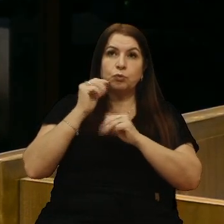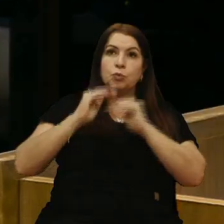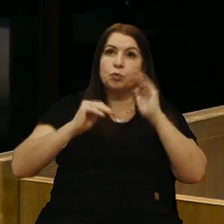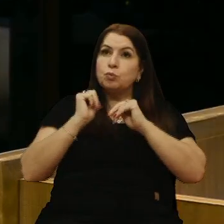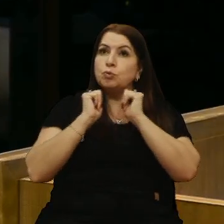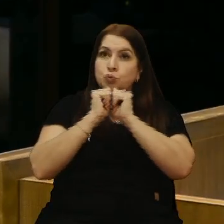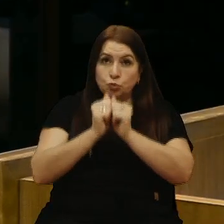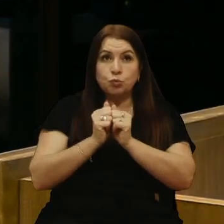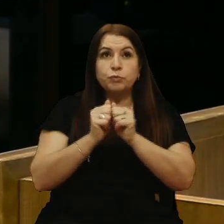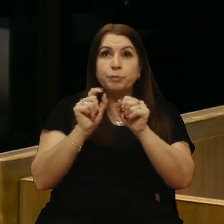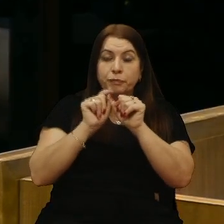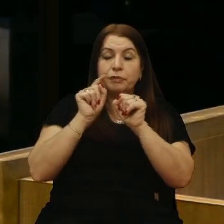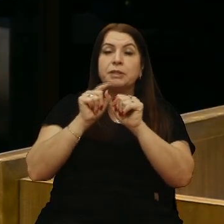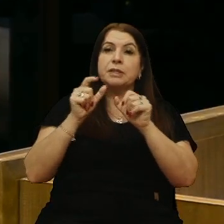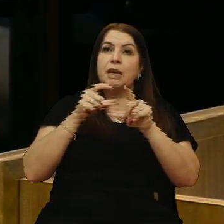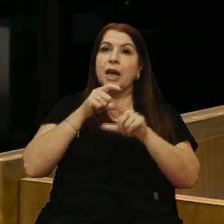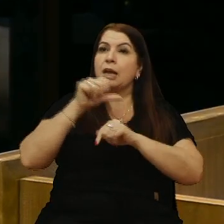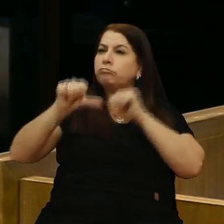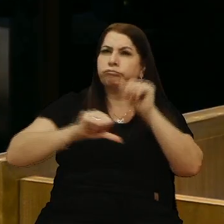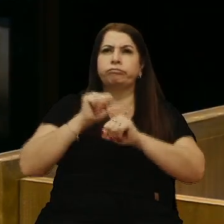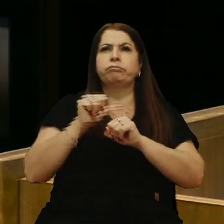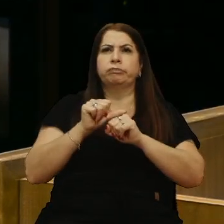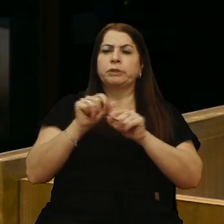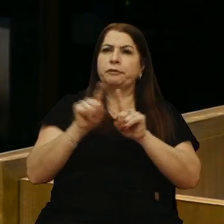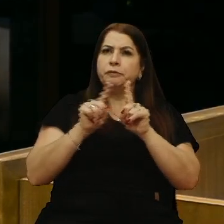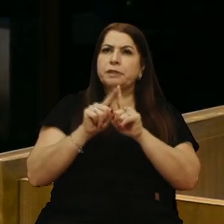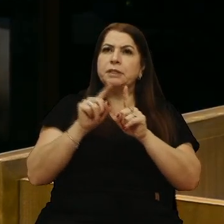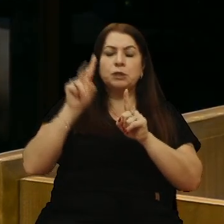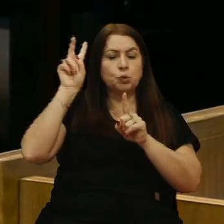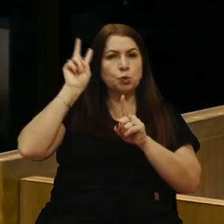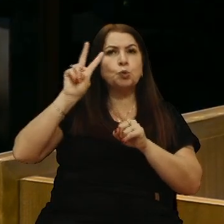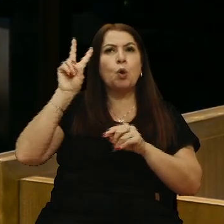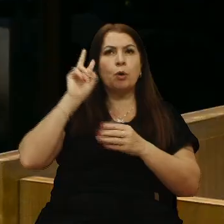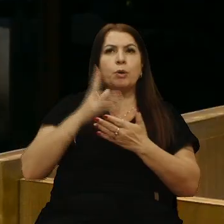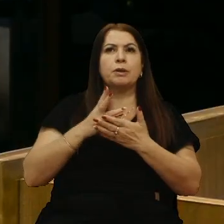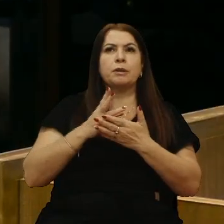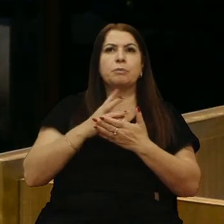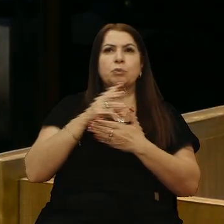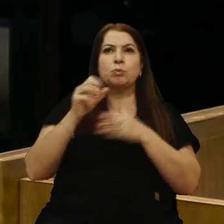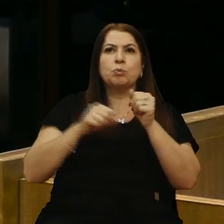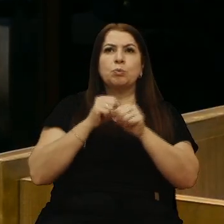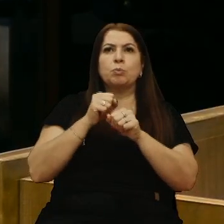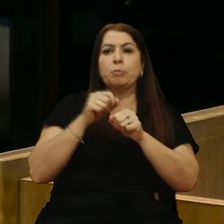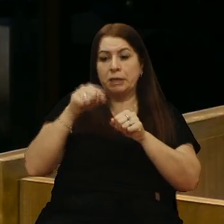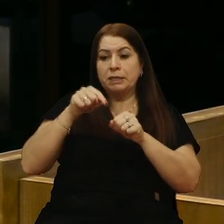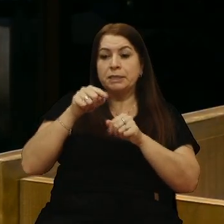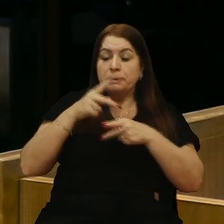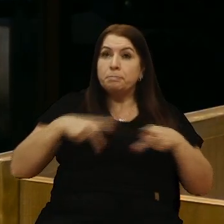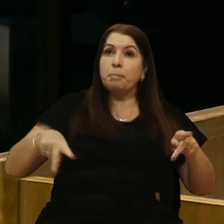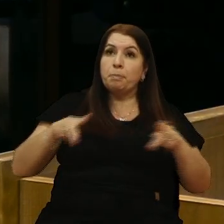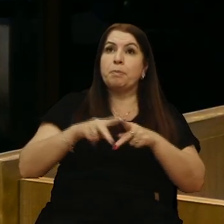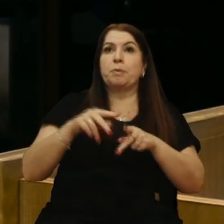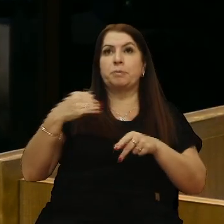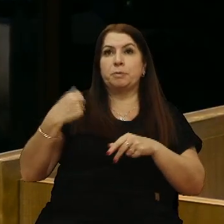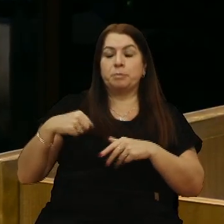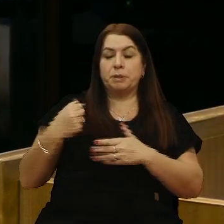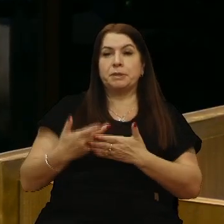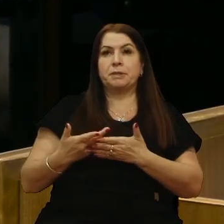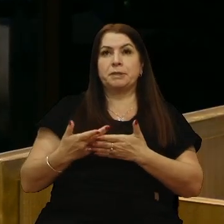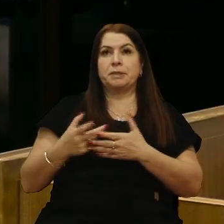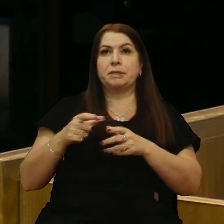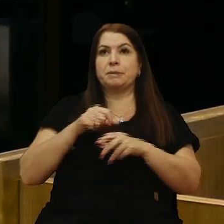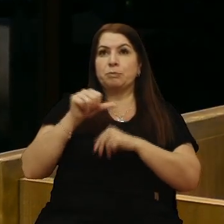junto, e vamos fazer essa grande mudança, e vamos fazer história para esse nosso povo, que tanto precisa dessa